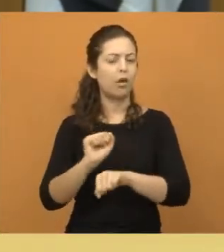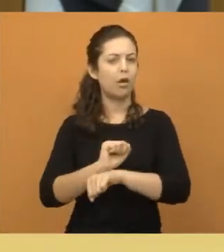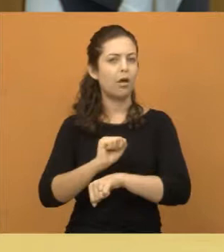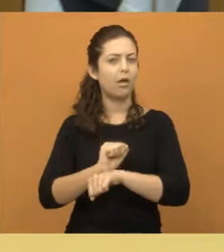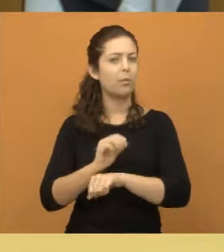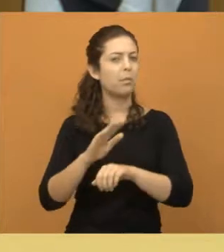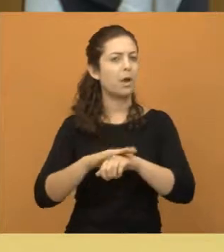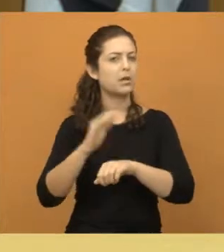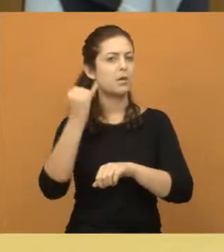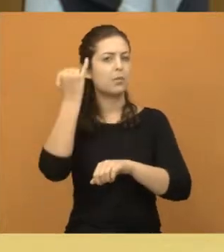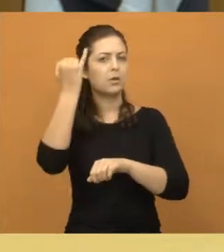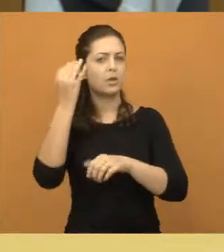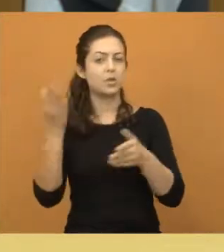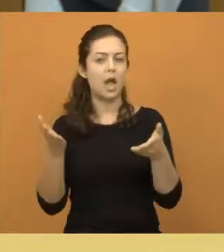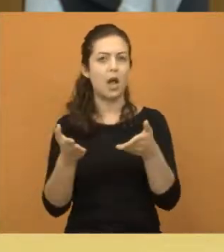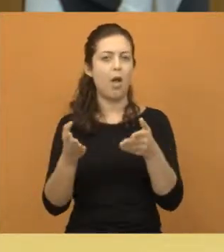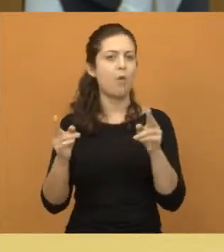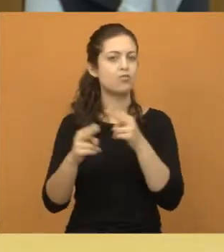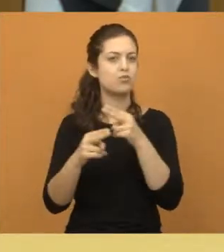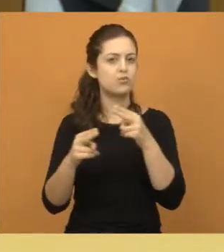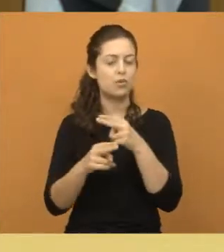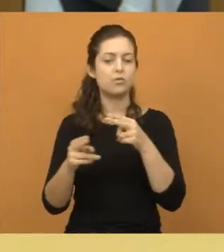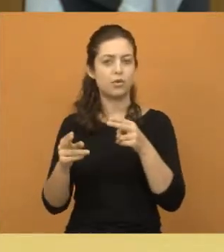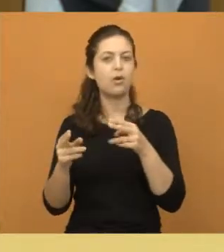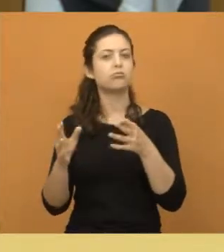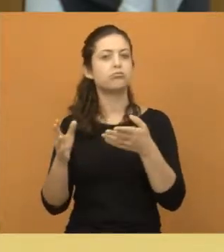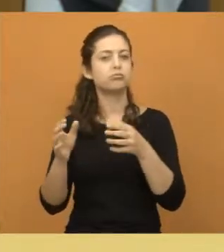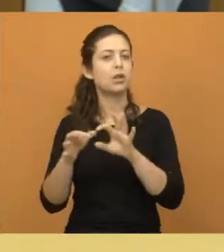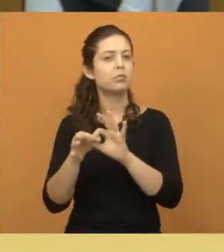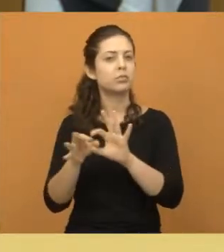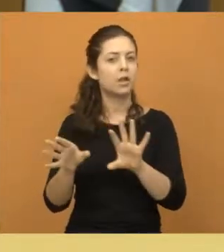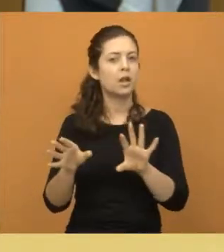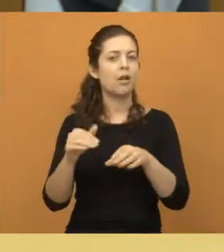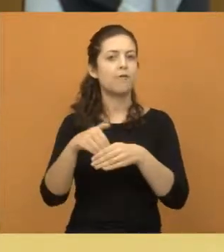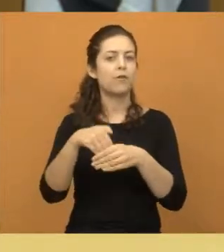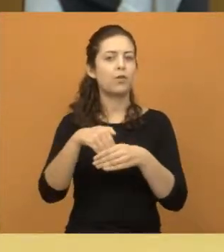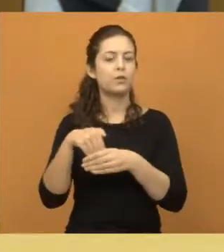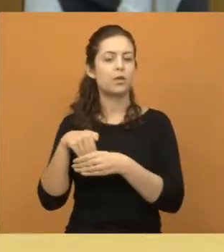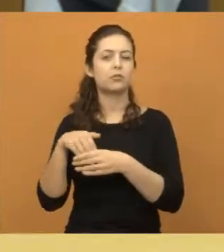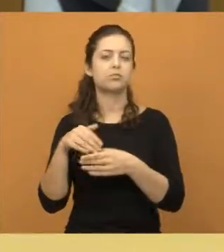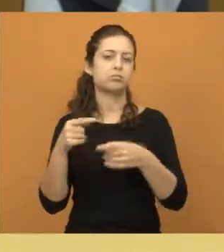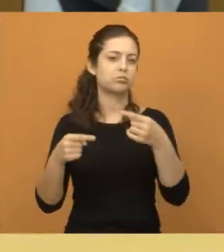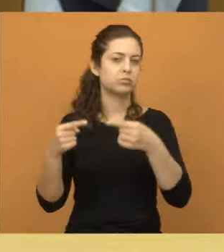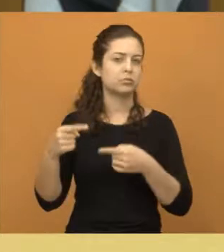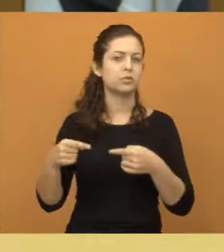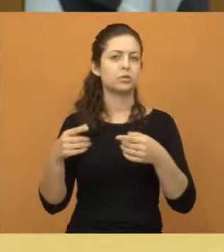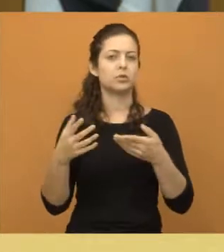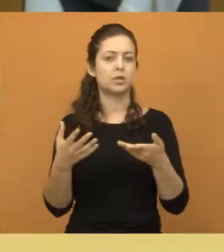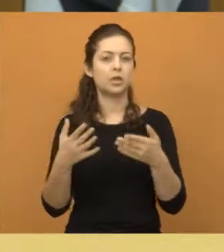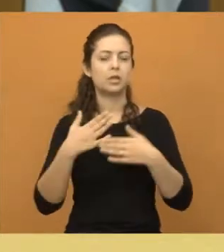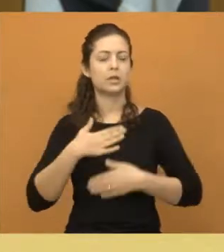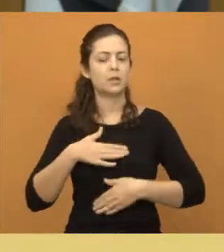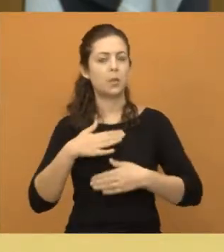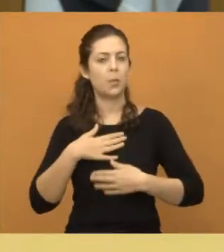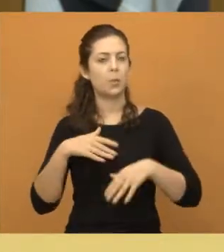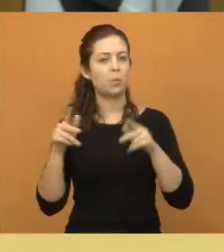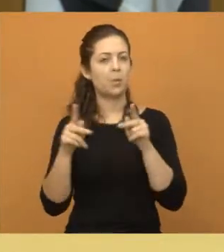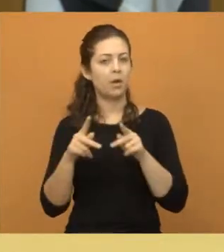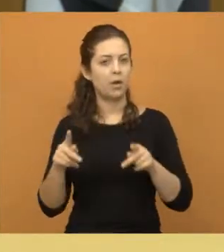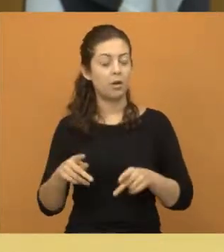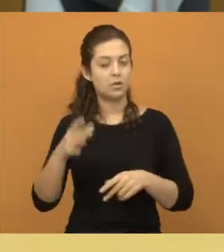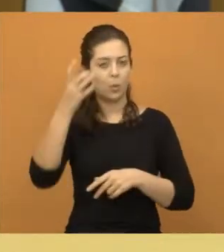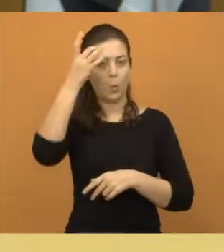de mais importância nesse momento, para que a gente pudesse votar aqui com tranquilidade,